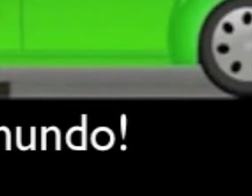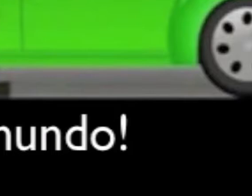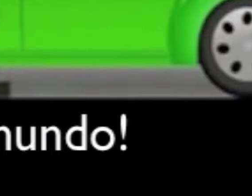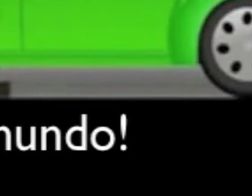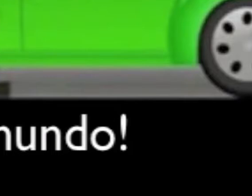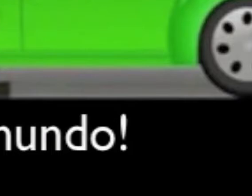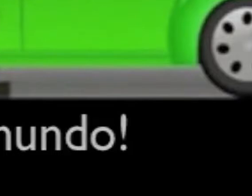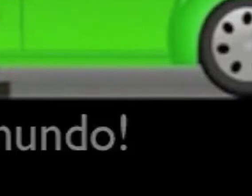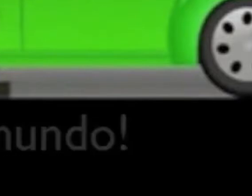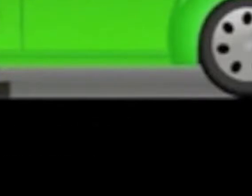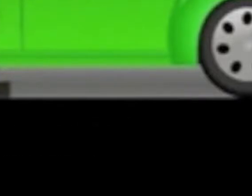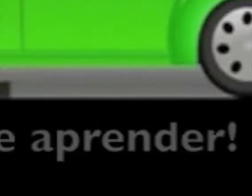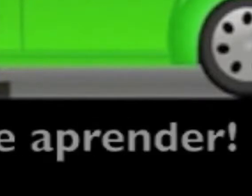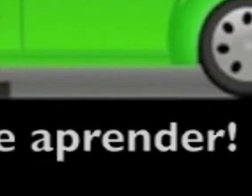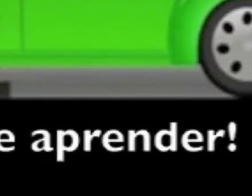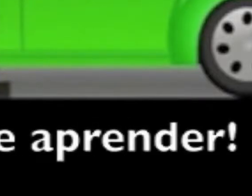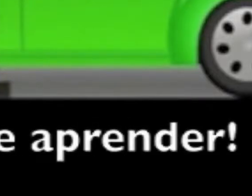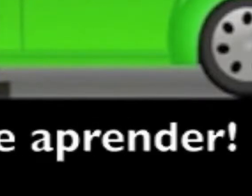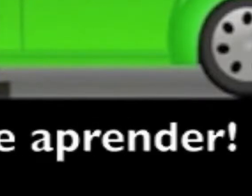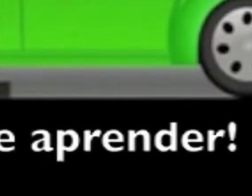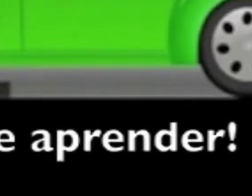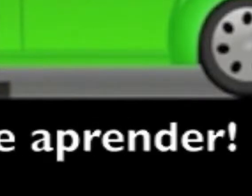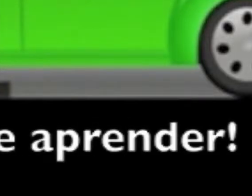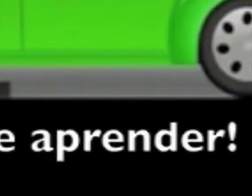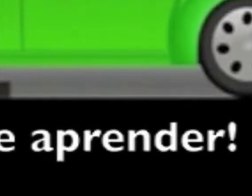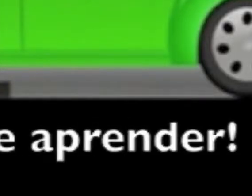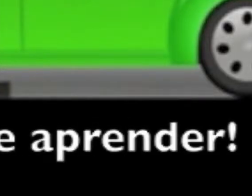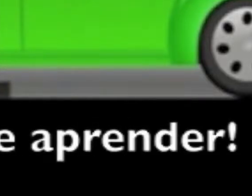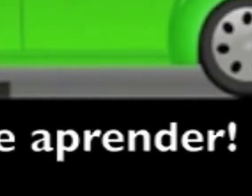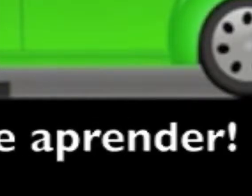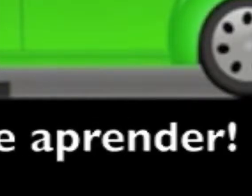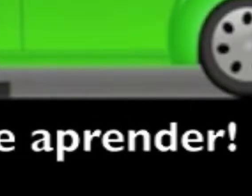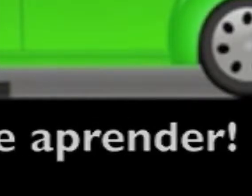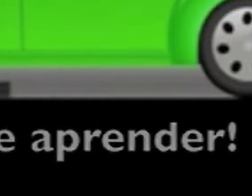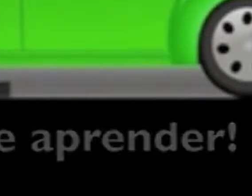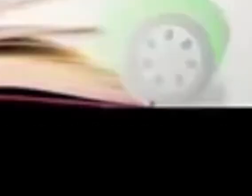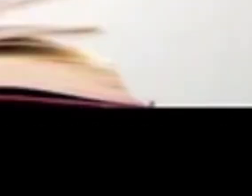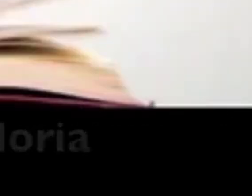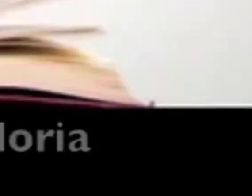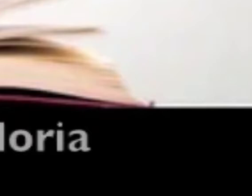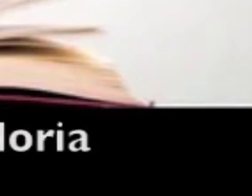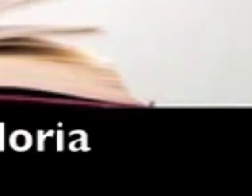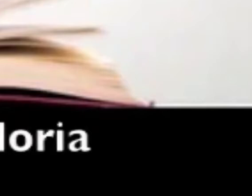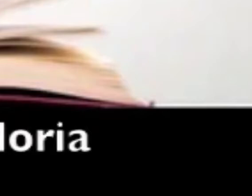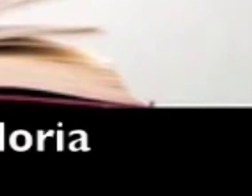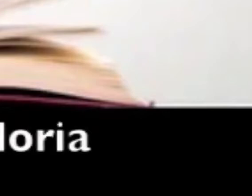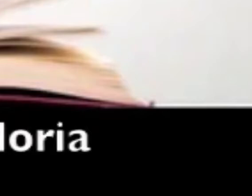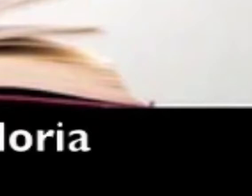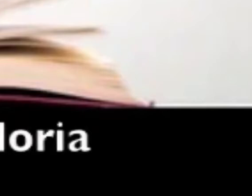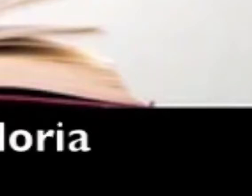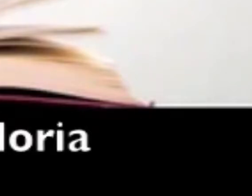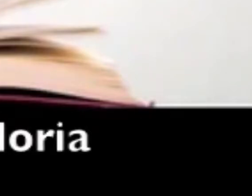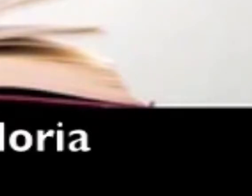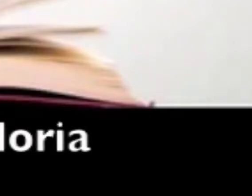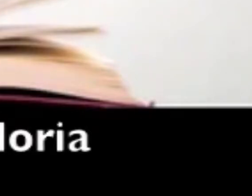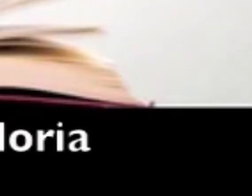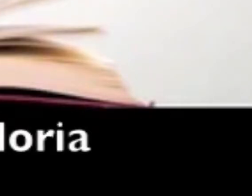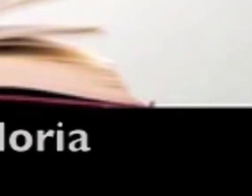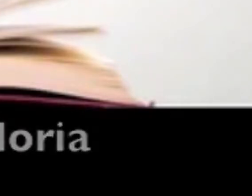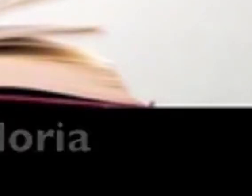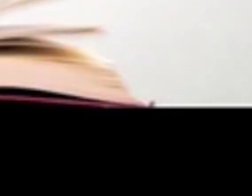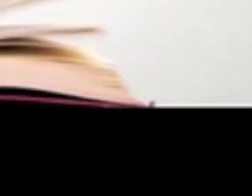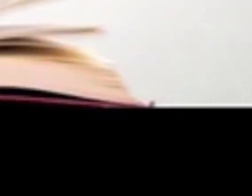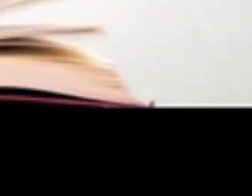escola do mundo, onde eu posso ensinar e aprender. A palavra da